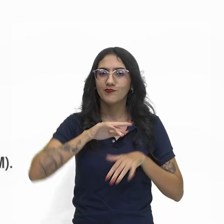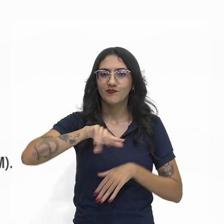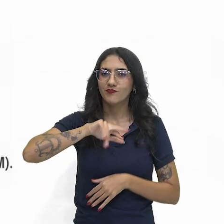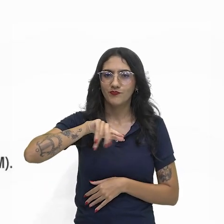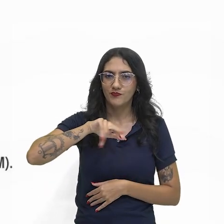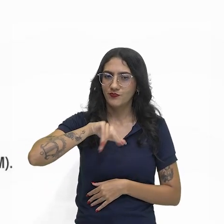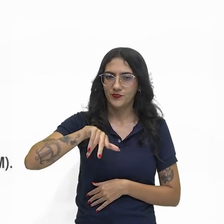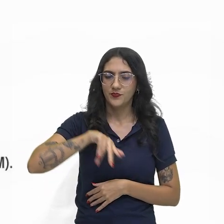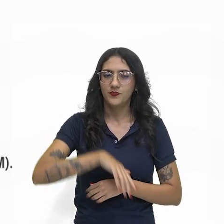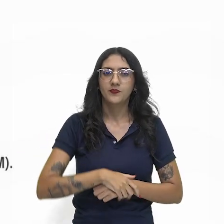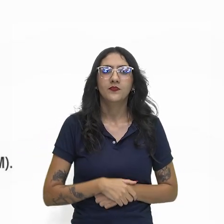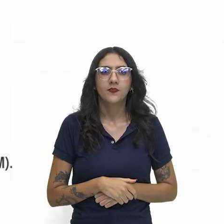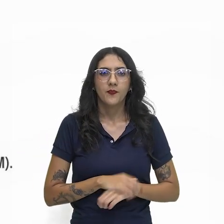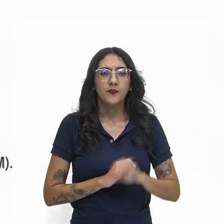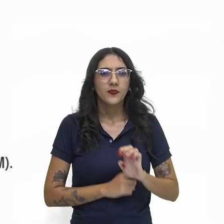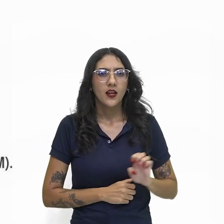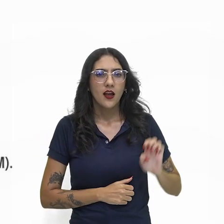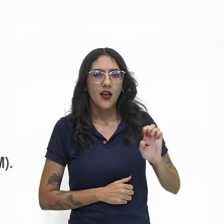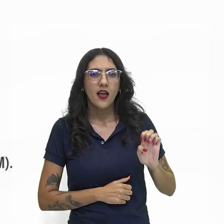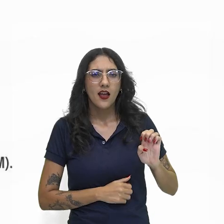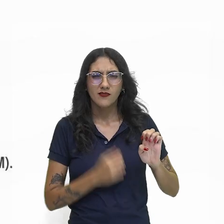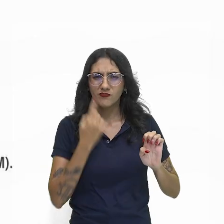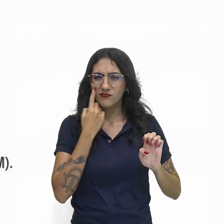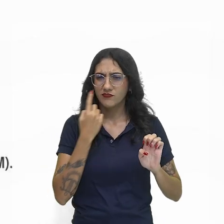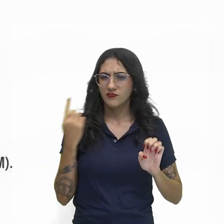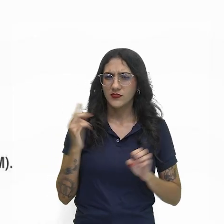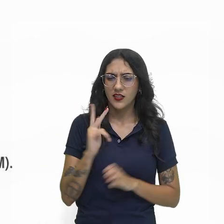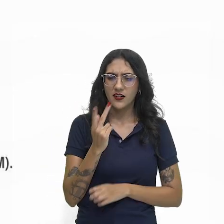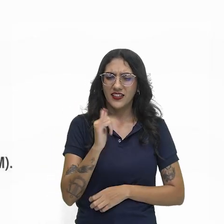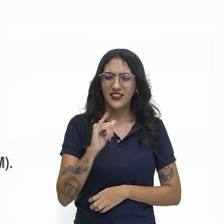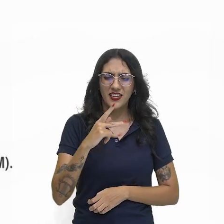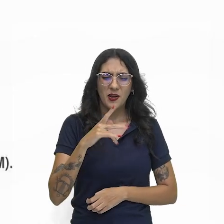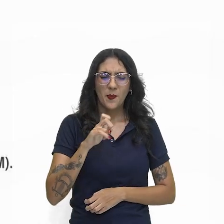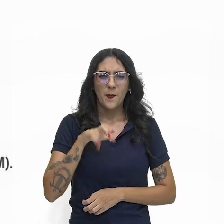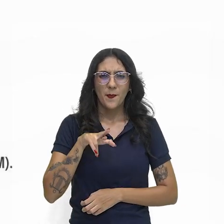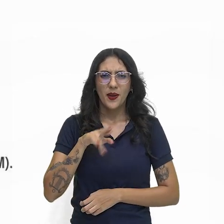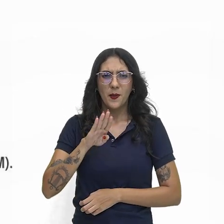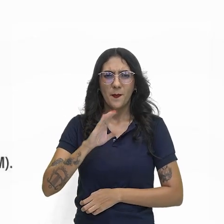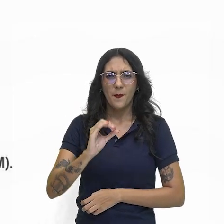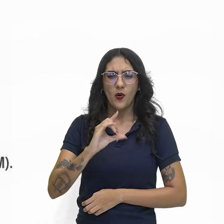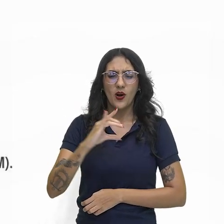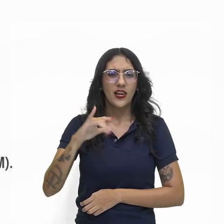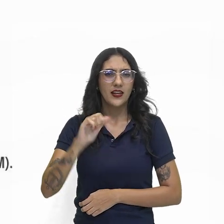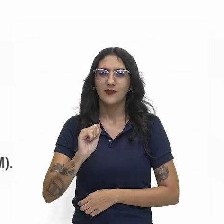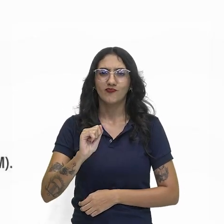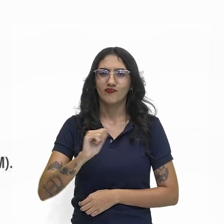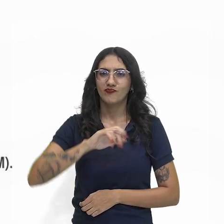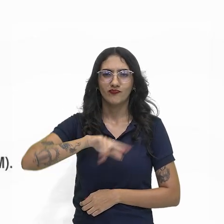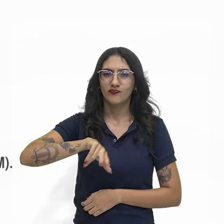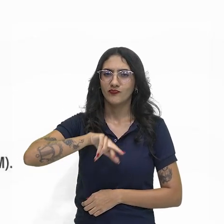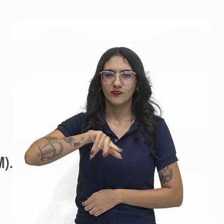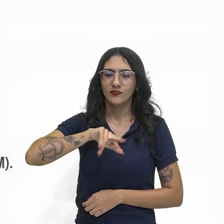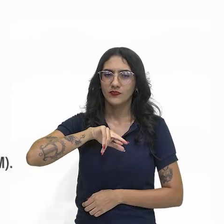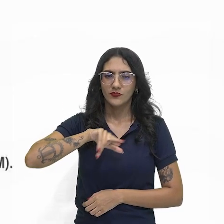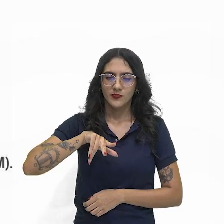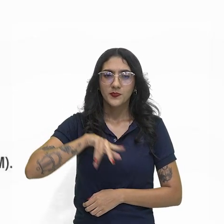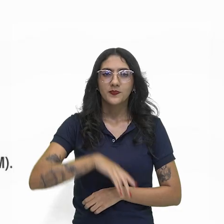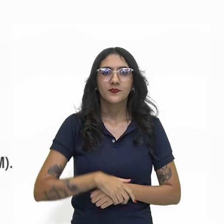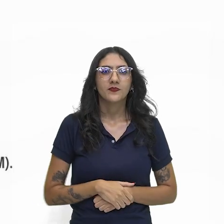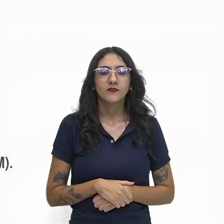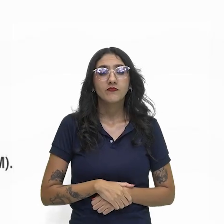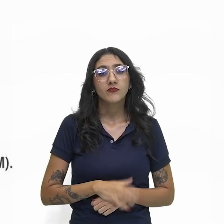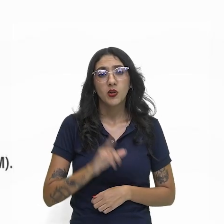Da elipse. Hiperbólica não, né? Hiperbólica, a trajetória não é hiperbólica, tá certo?